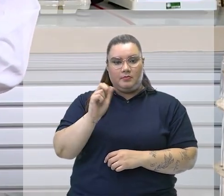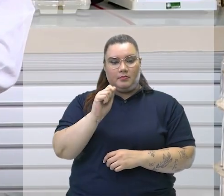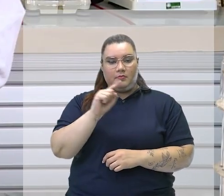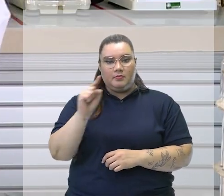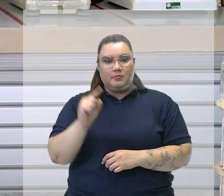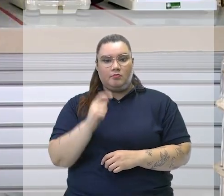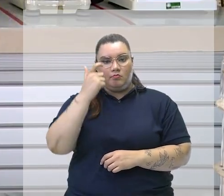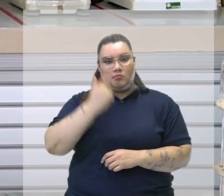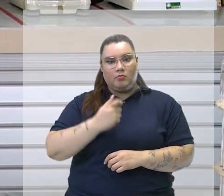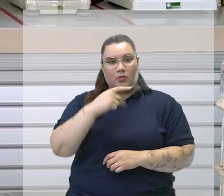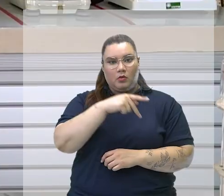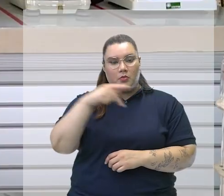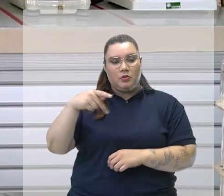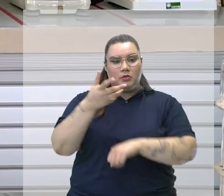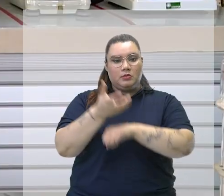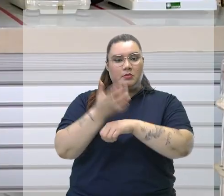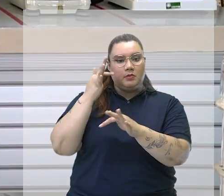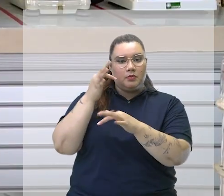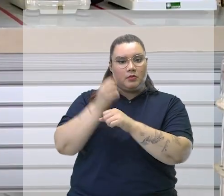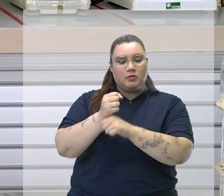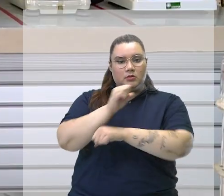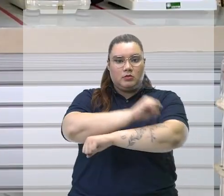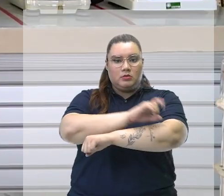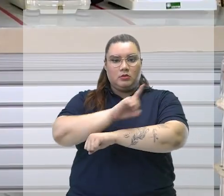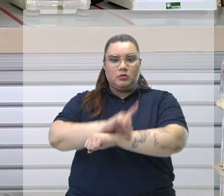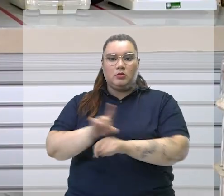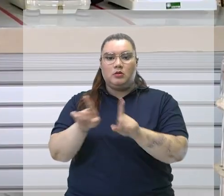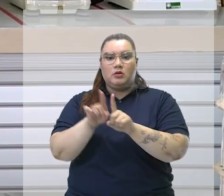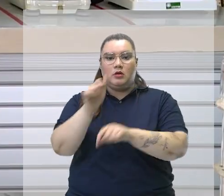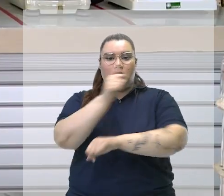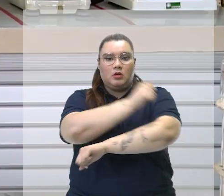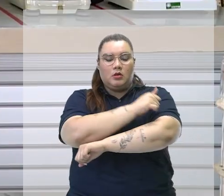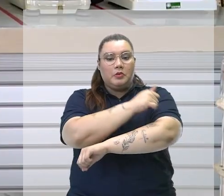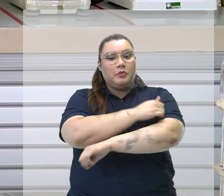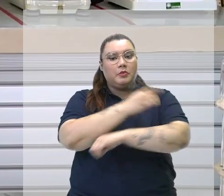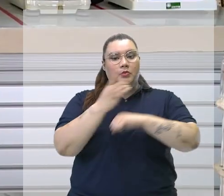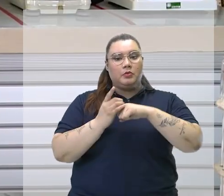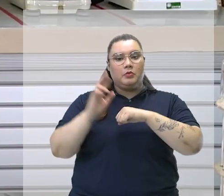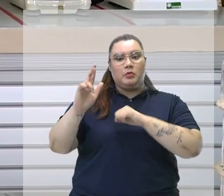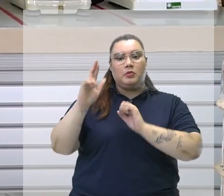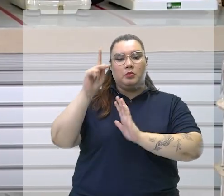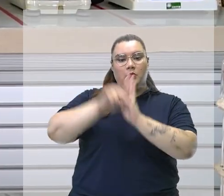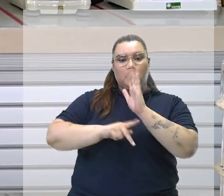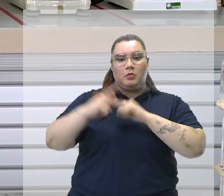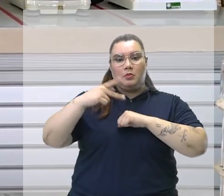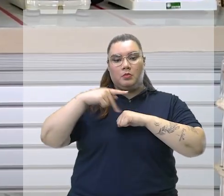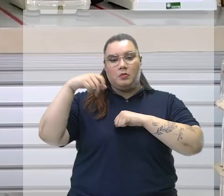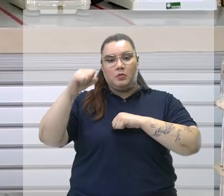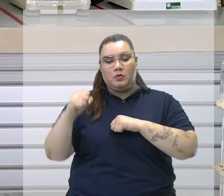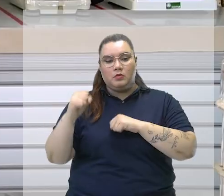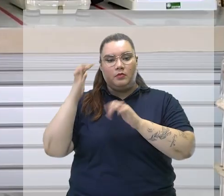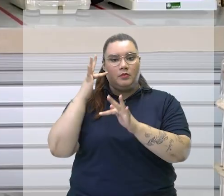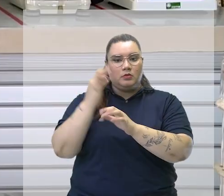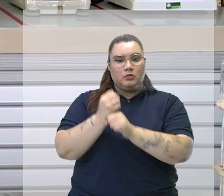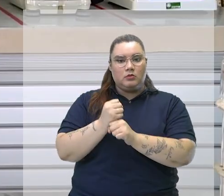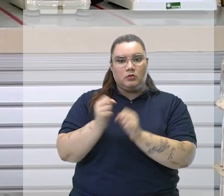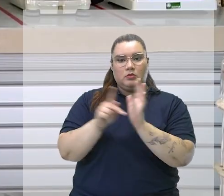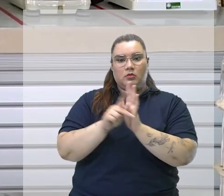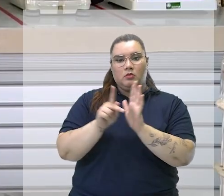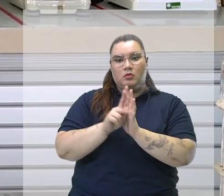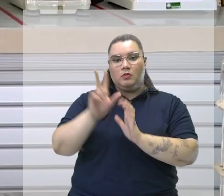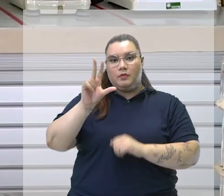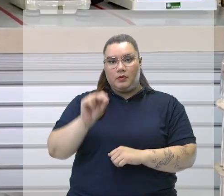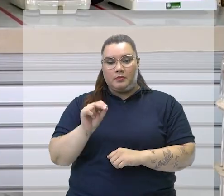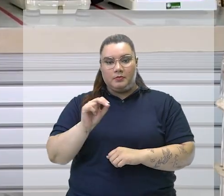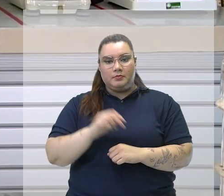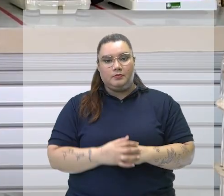da Secretaria de Educação, sou professor de Física e sou aluno de doutorado do Programa de Pós-Graduação em Física da Universidade Federal